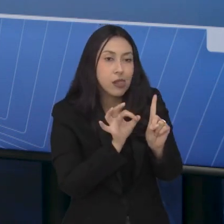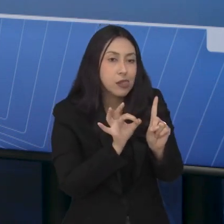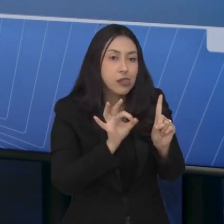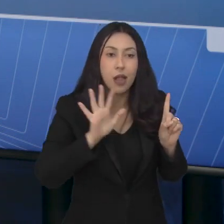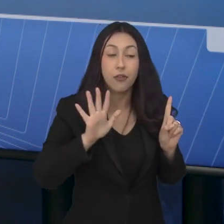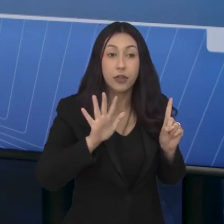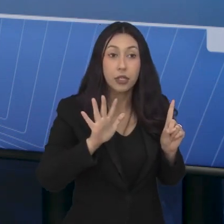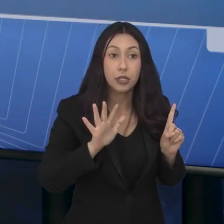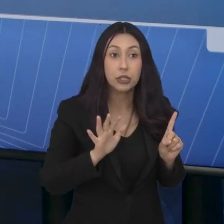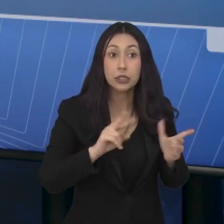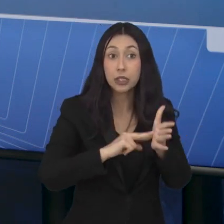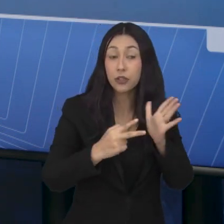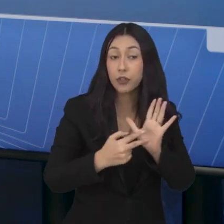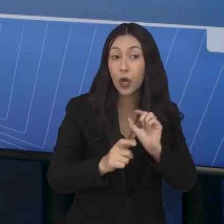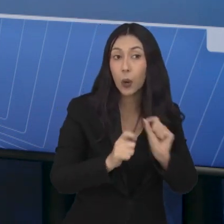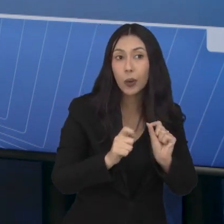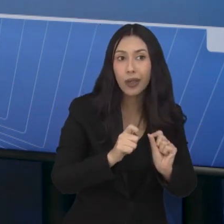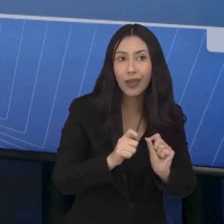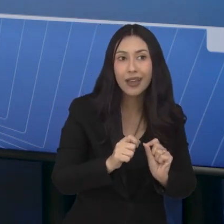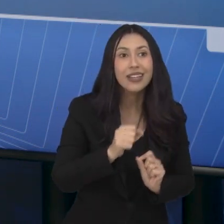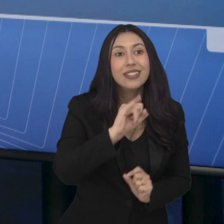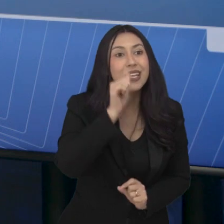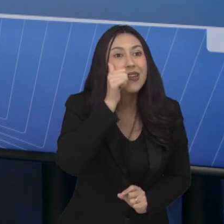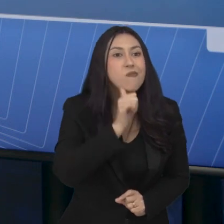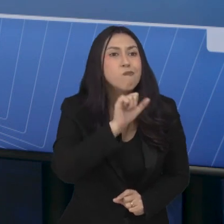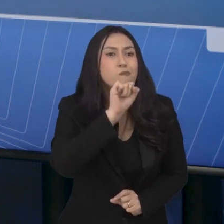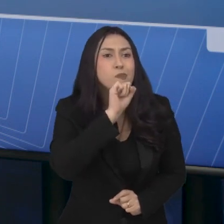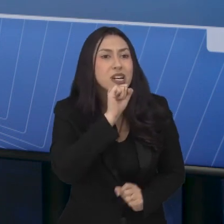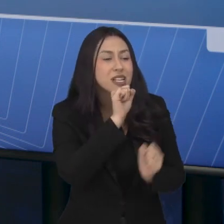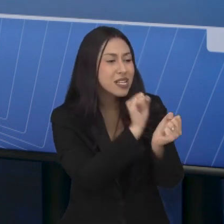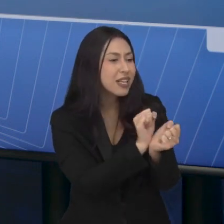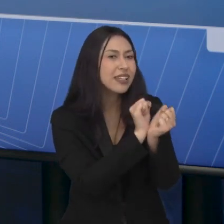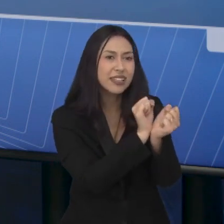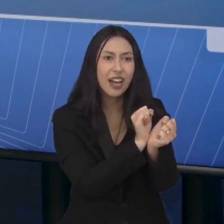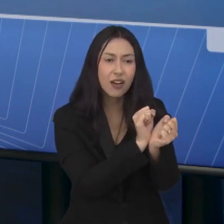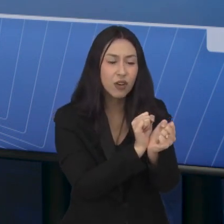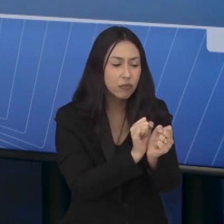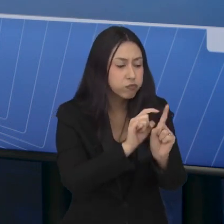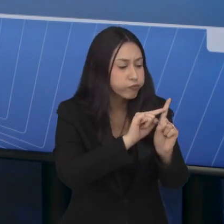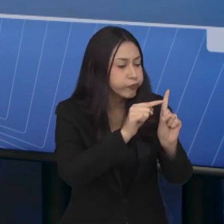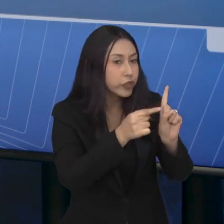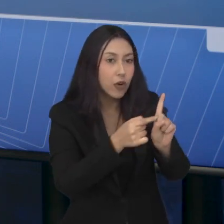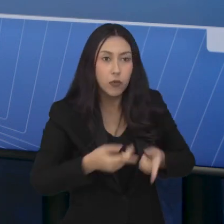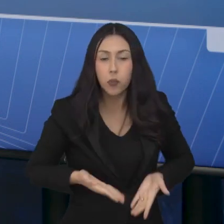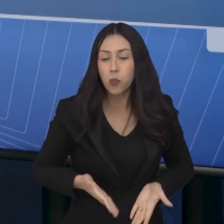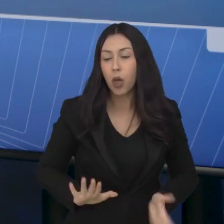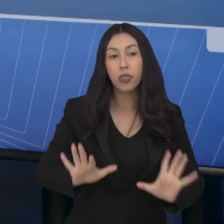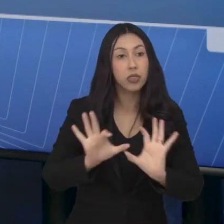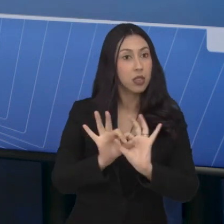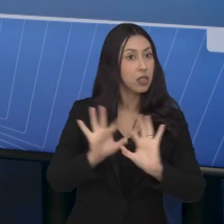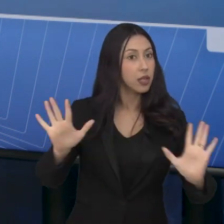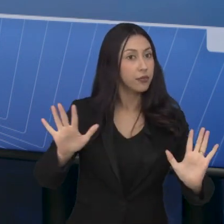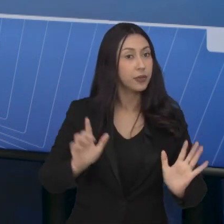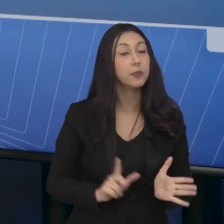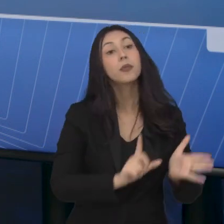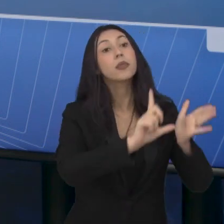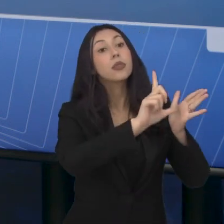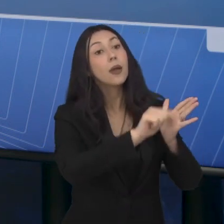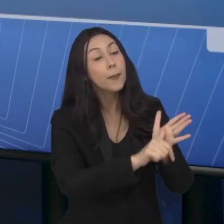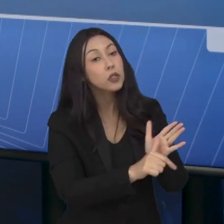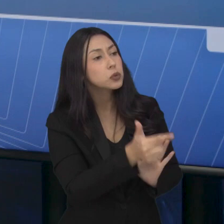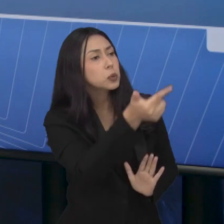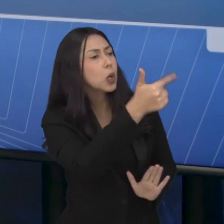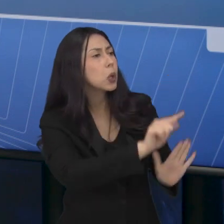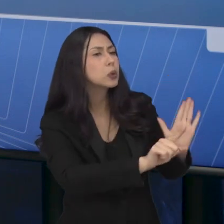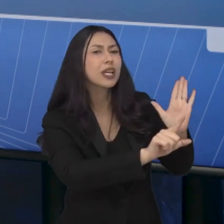né, nascidas de mães escravas, né, já nasceriam livres. Logo depois foi sancionada a Lei do